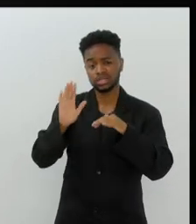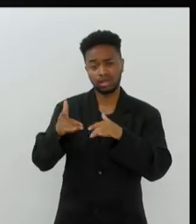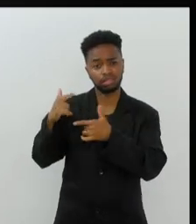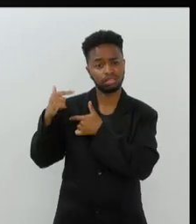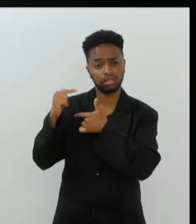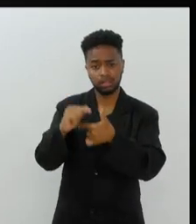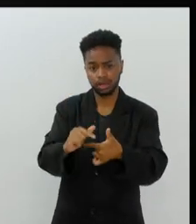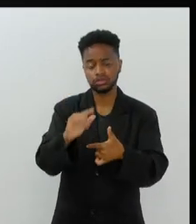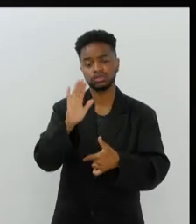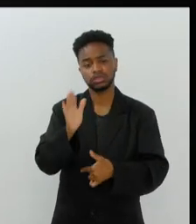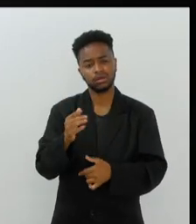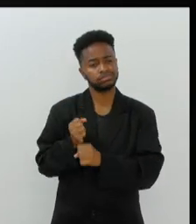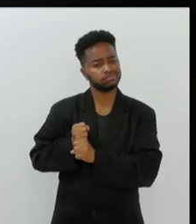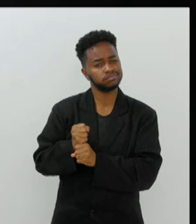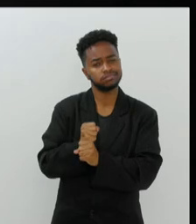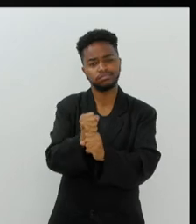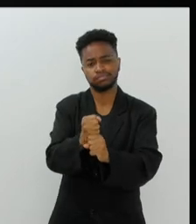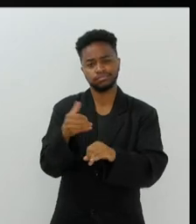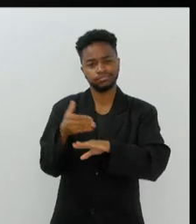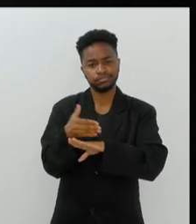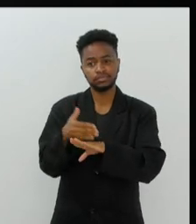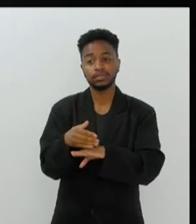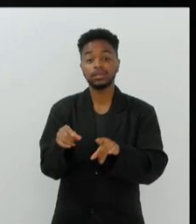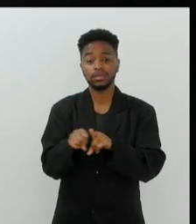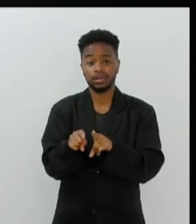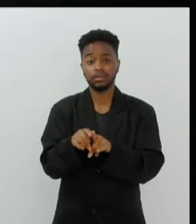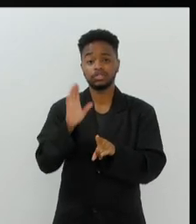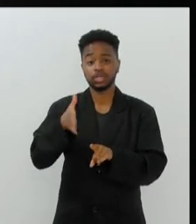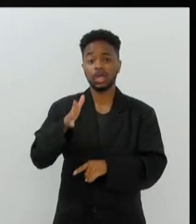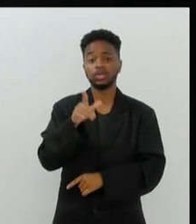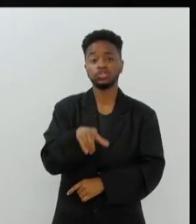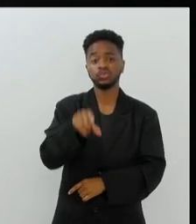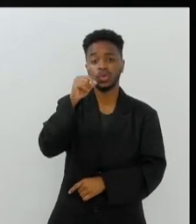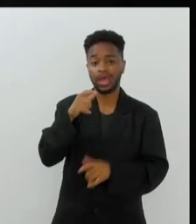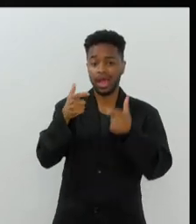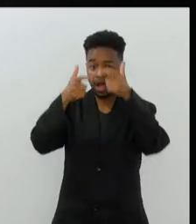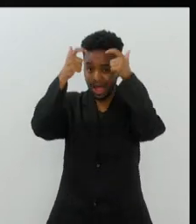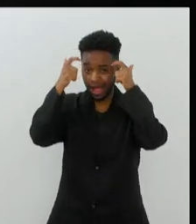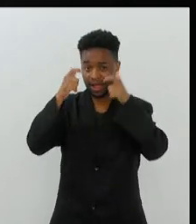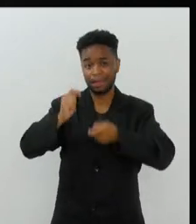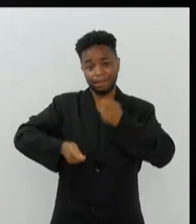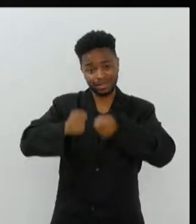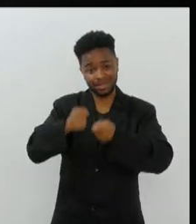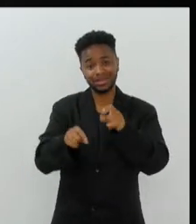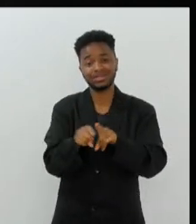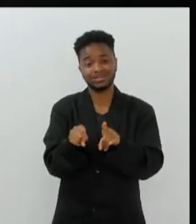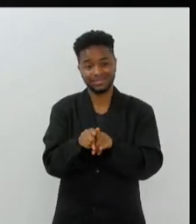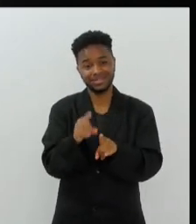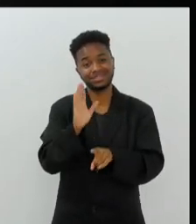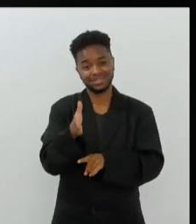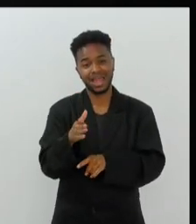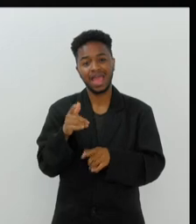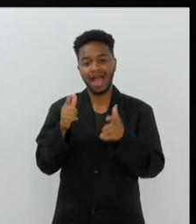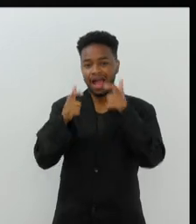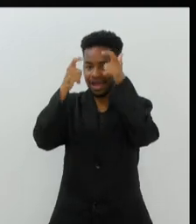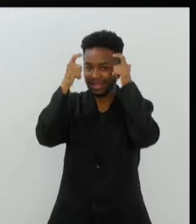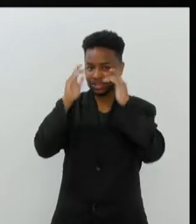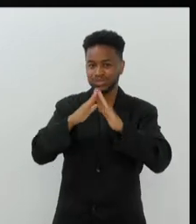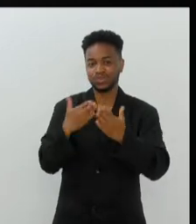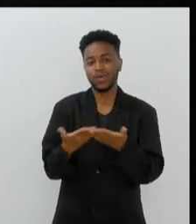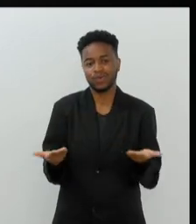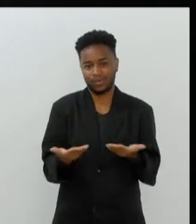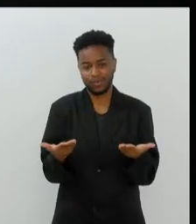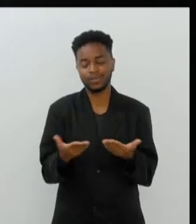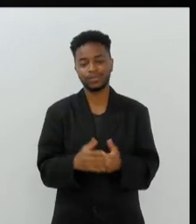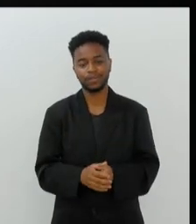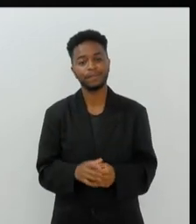Pedra, já tradicional, né? Ela está há muitos anos lá. Já foi até eleita rainha da bateria também. Ela é rainha da